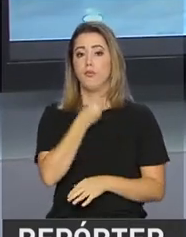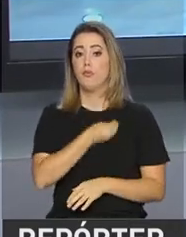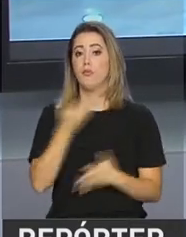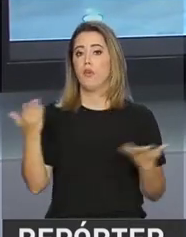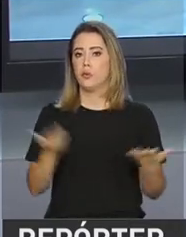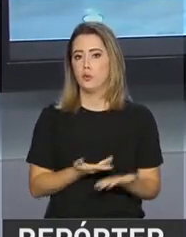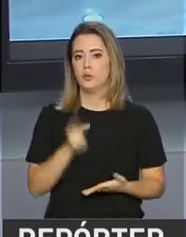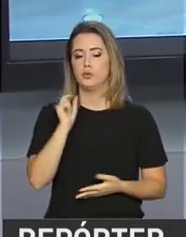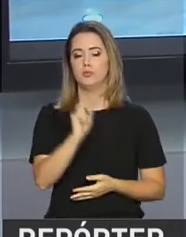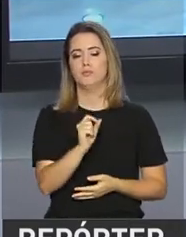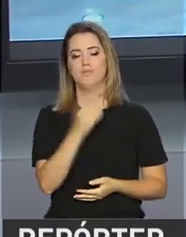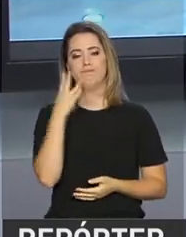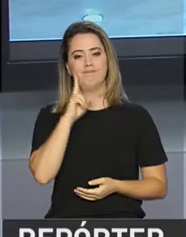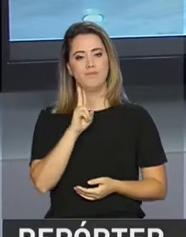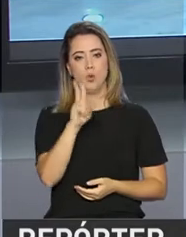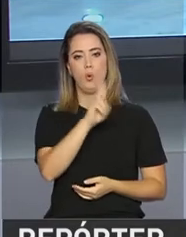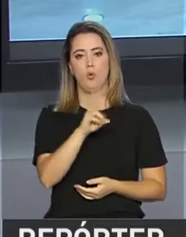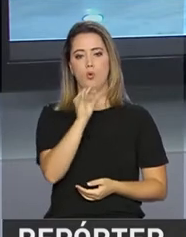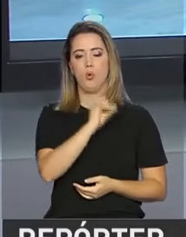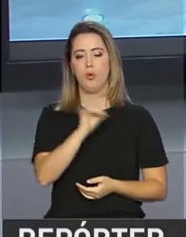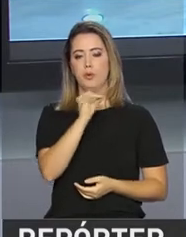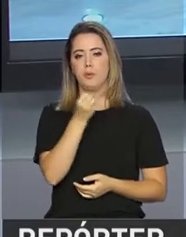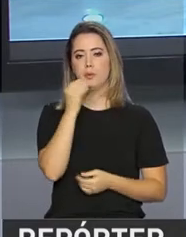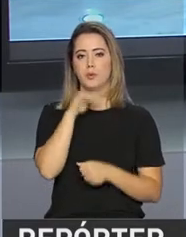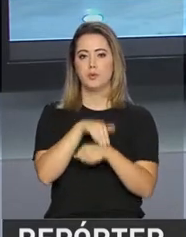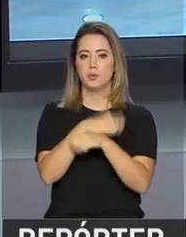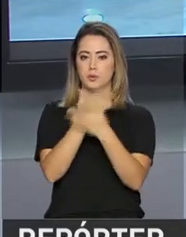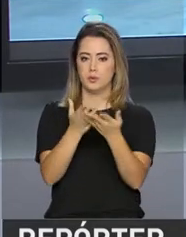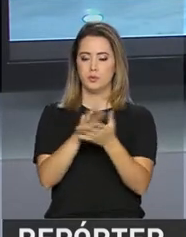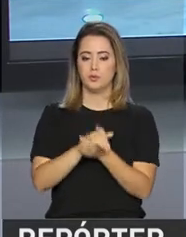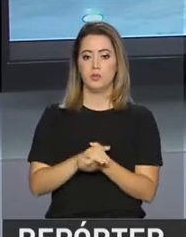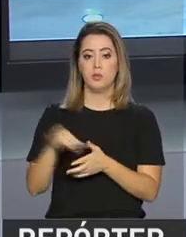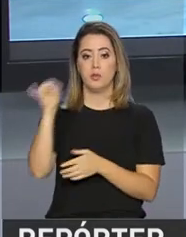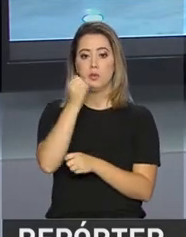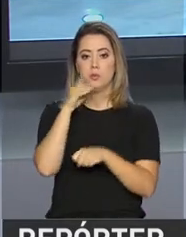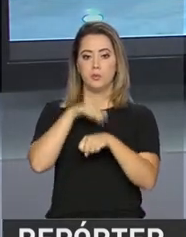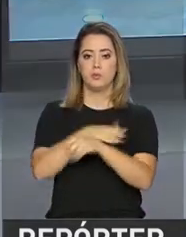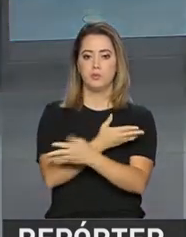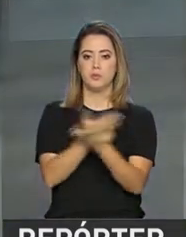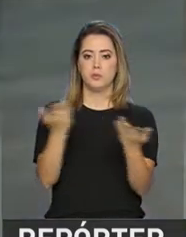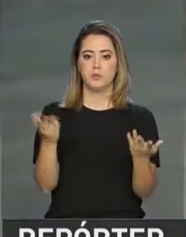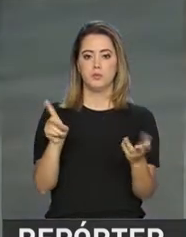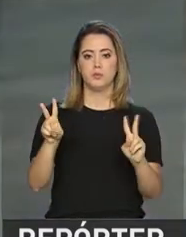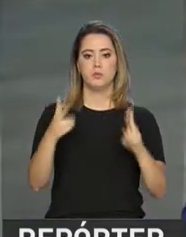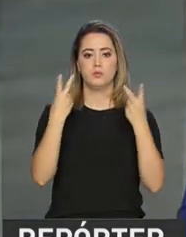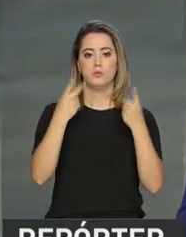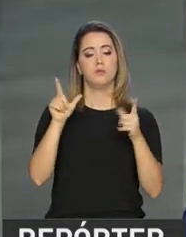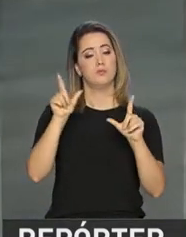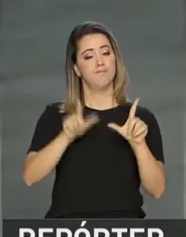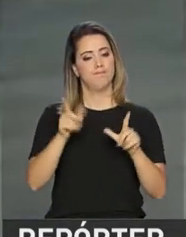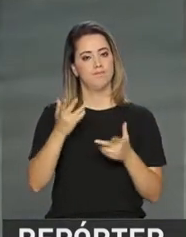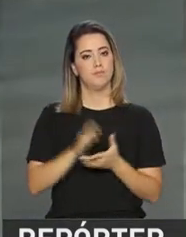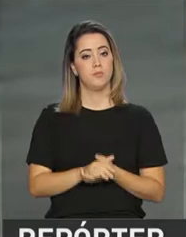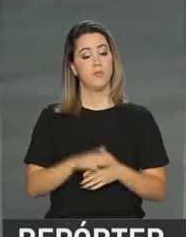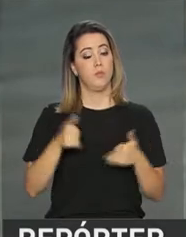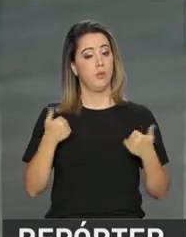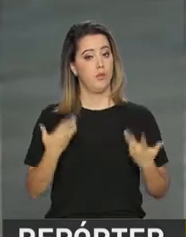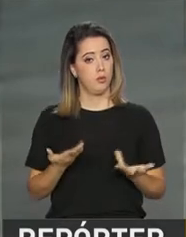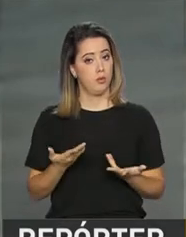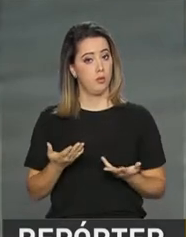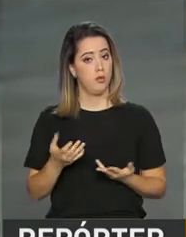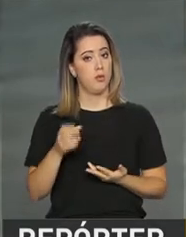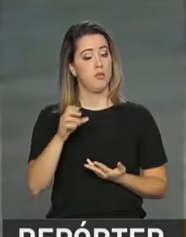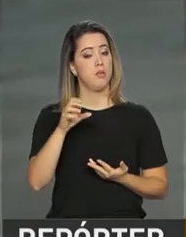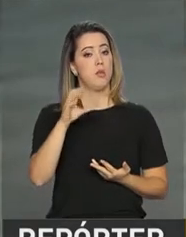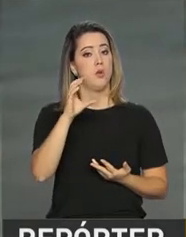informações ao vivo pra gente o ano a boa noite pra você falar roberto boa noite boa noite também a todos que nos acompanham bom segundo o censo